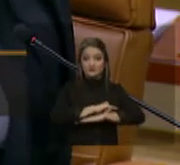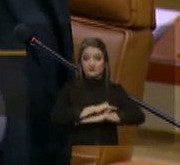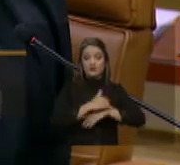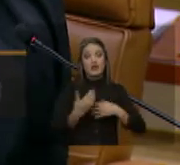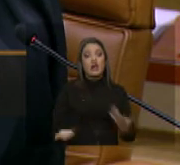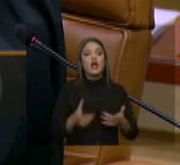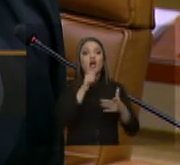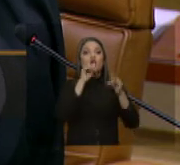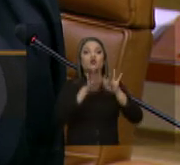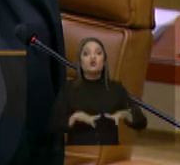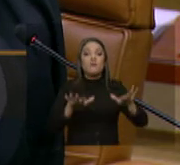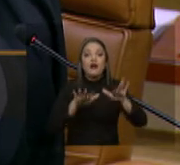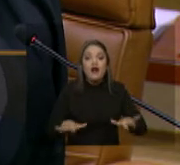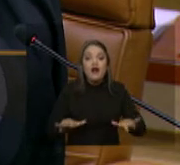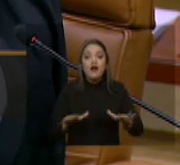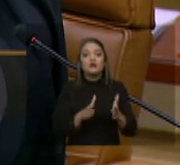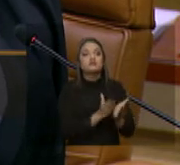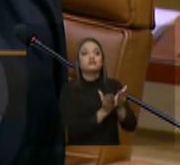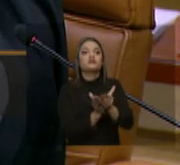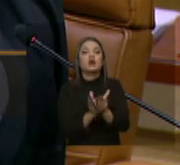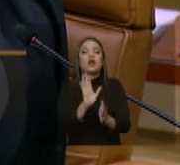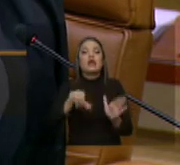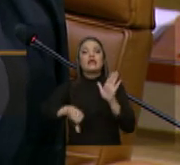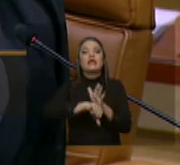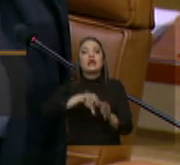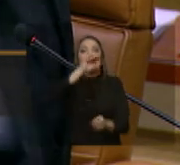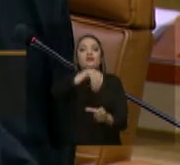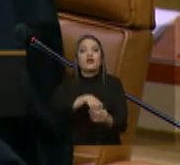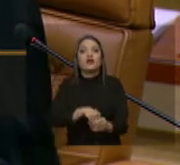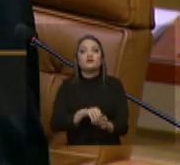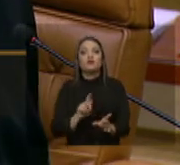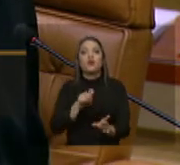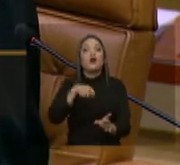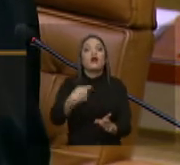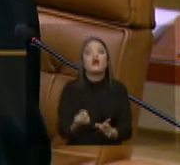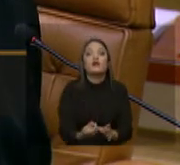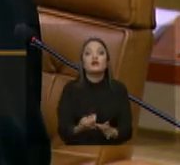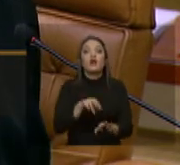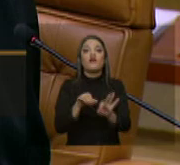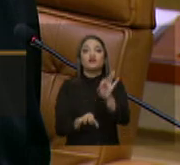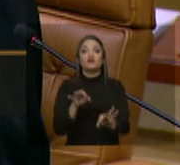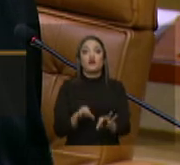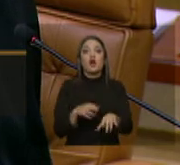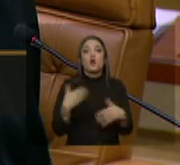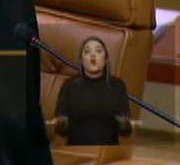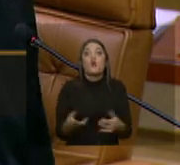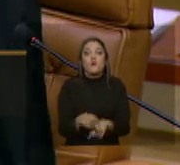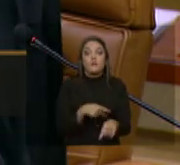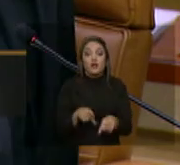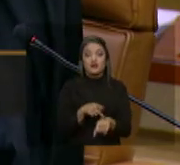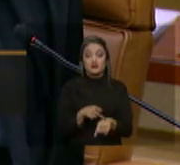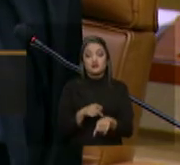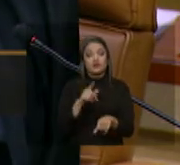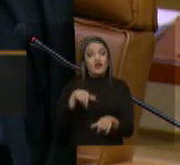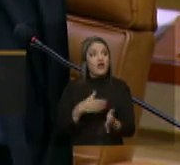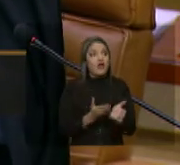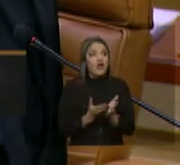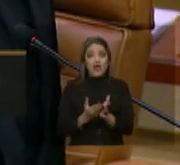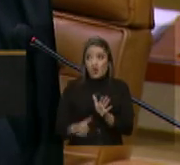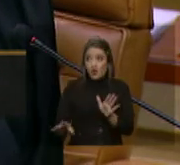da Bandeira ou o primeiro Porto Ou seja a informação as Telecomunicações